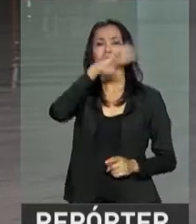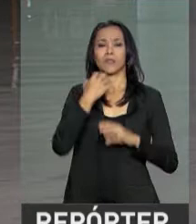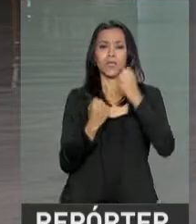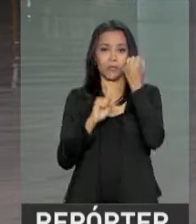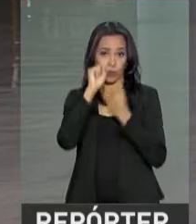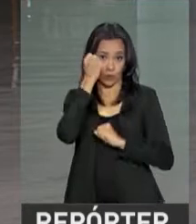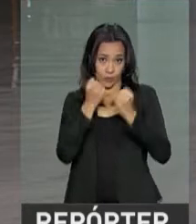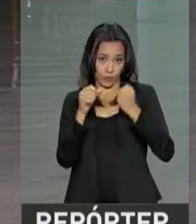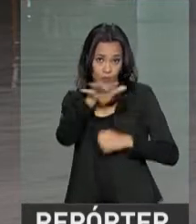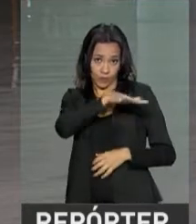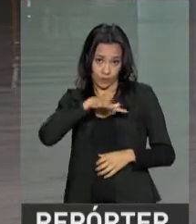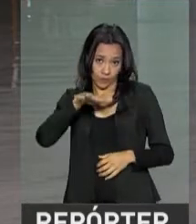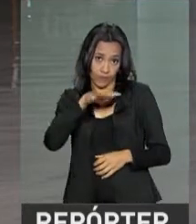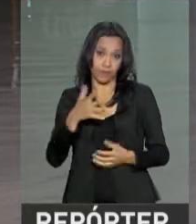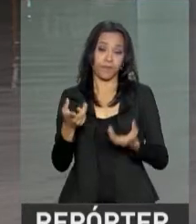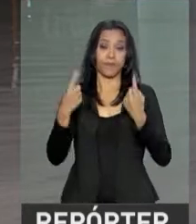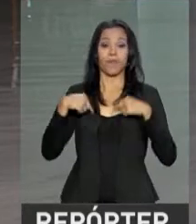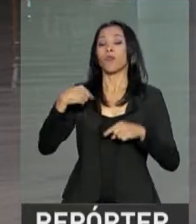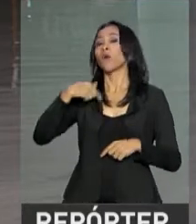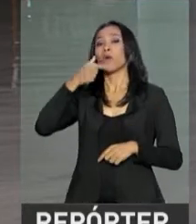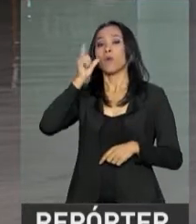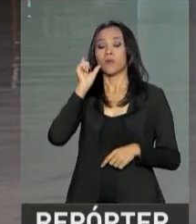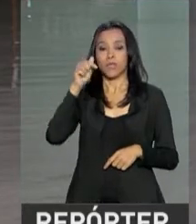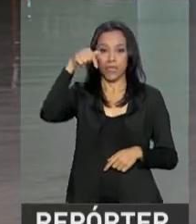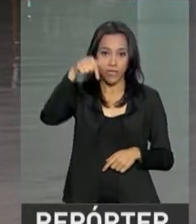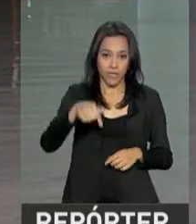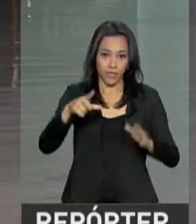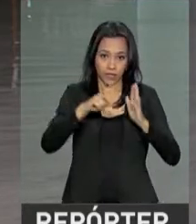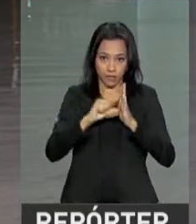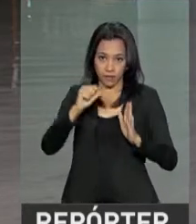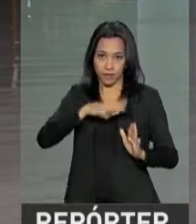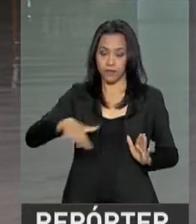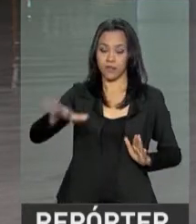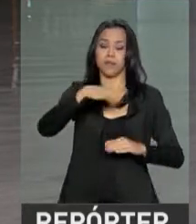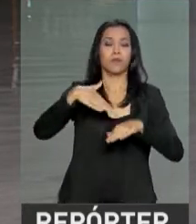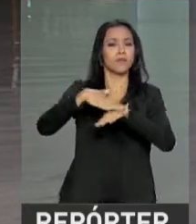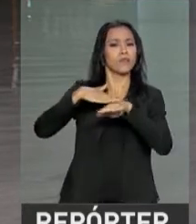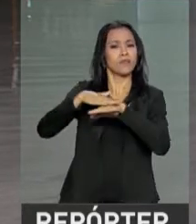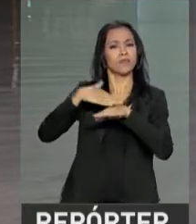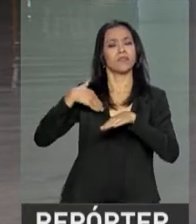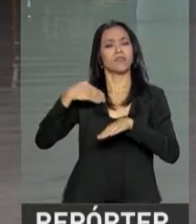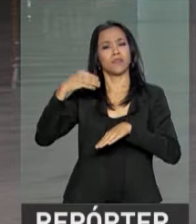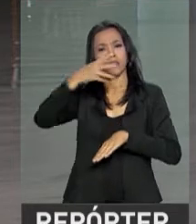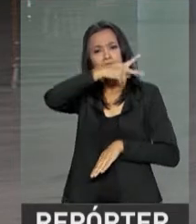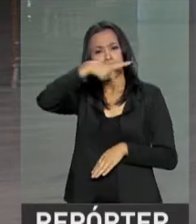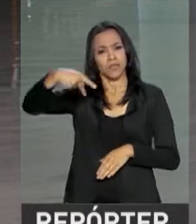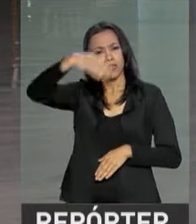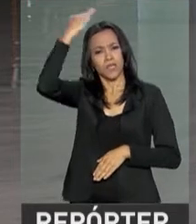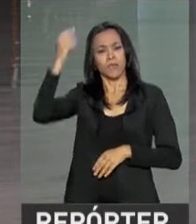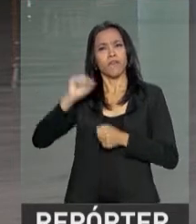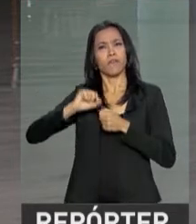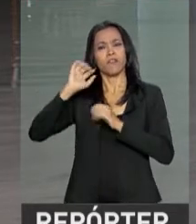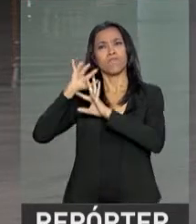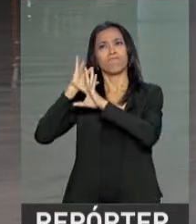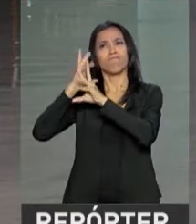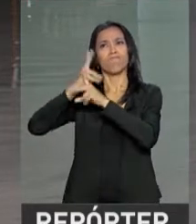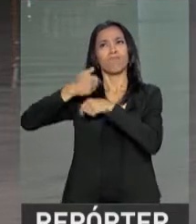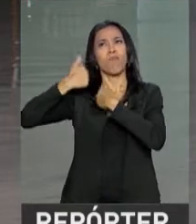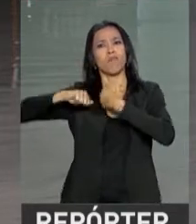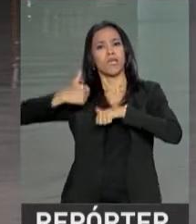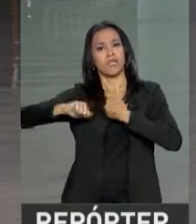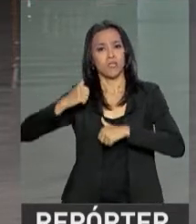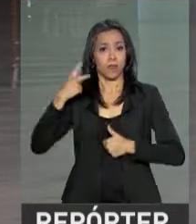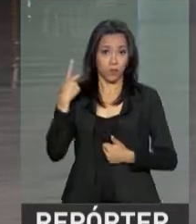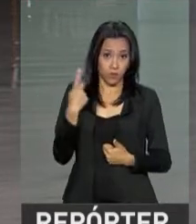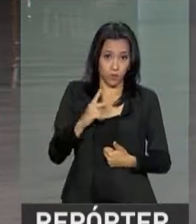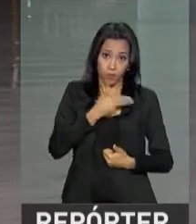e aqui no palácio do planalto ontem o presidente michel temer fez uma avaliação dos dois anos de governo dele ele